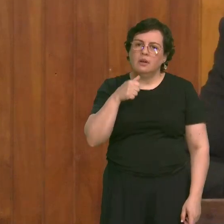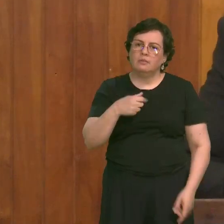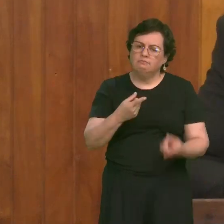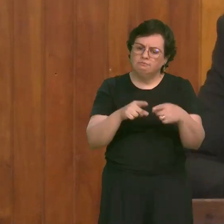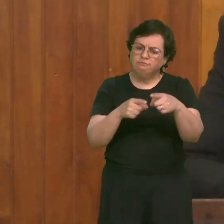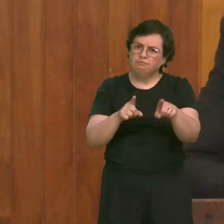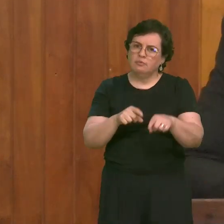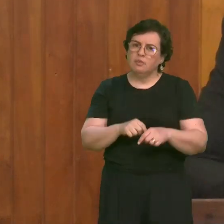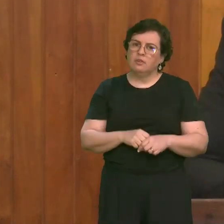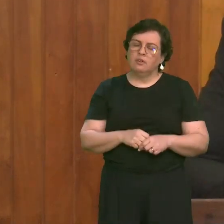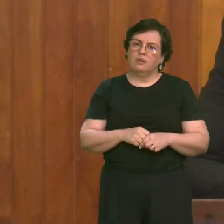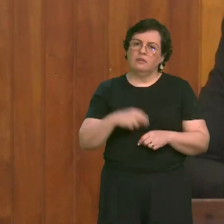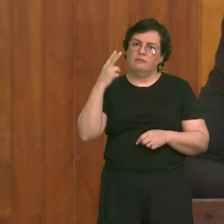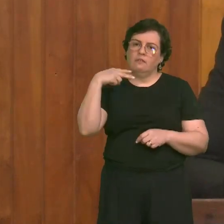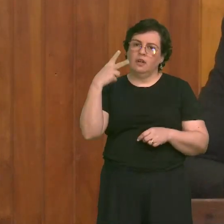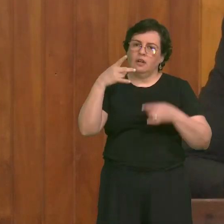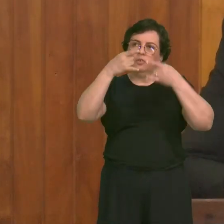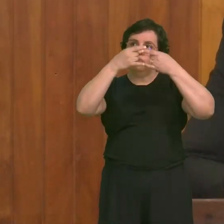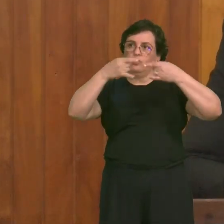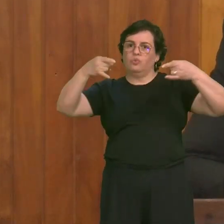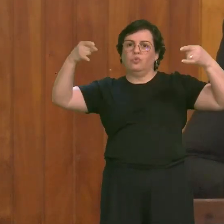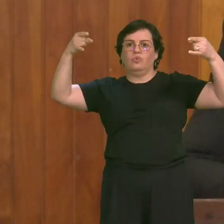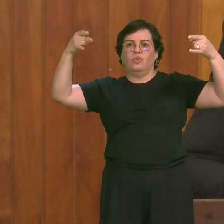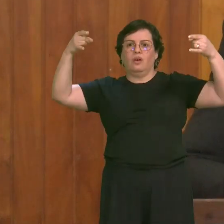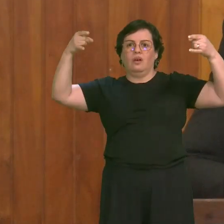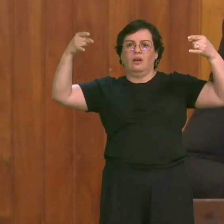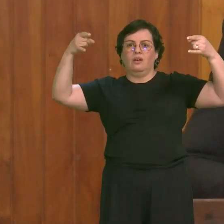de vereador com faixa na cidade